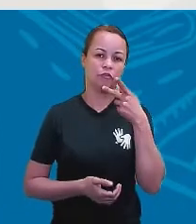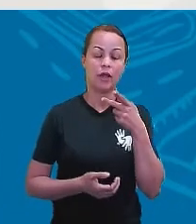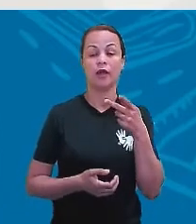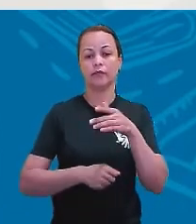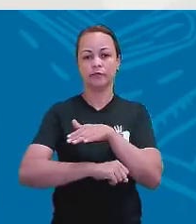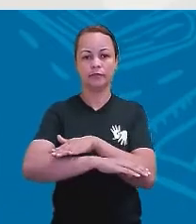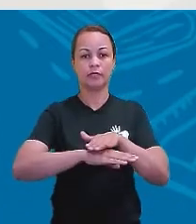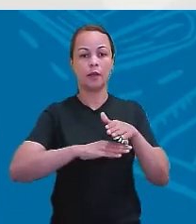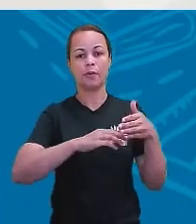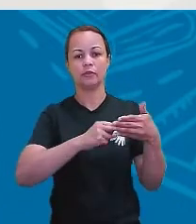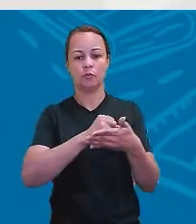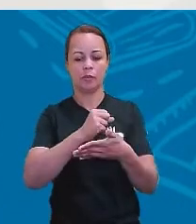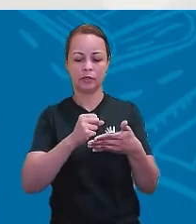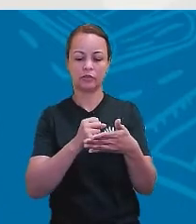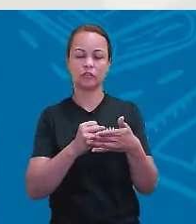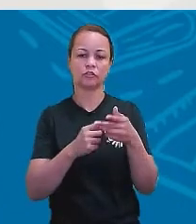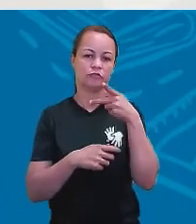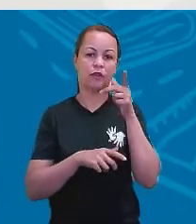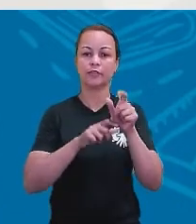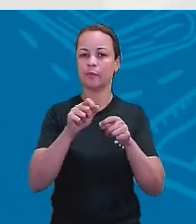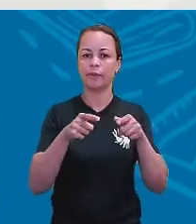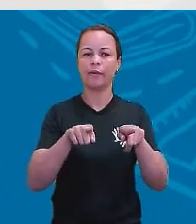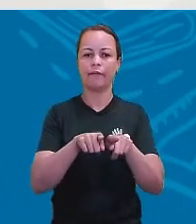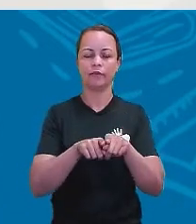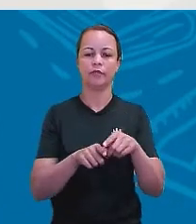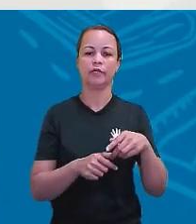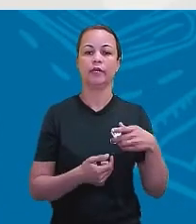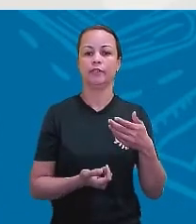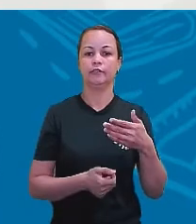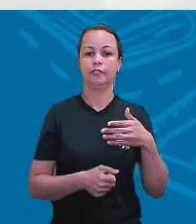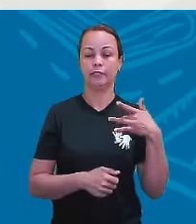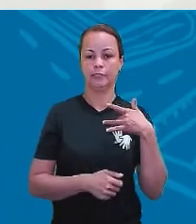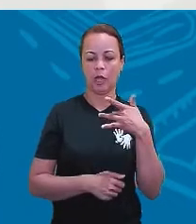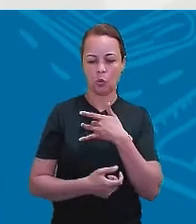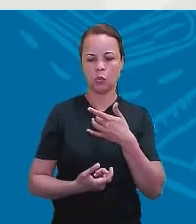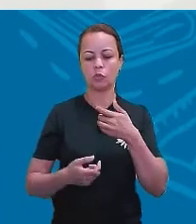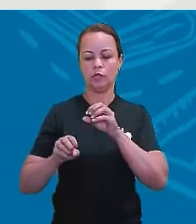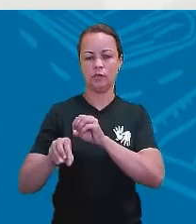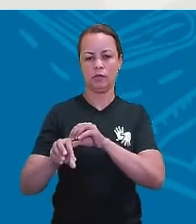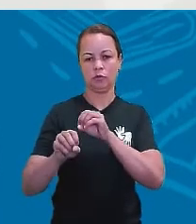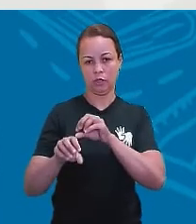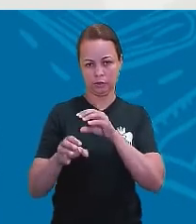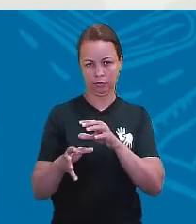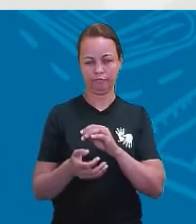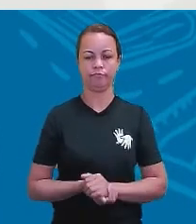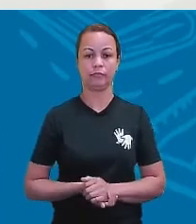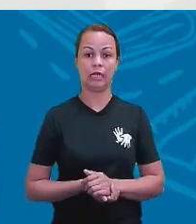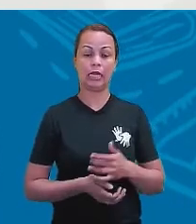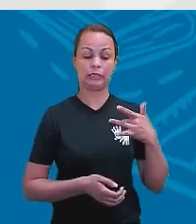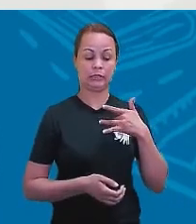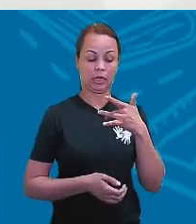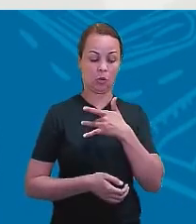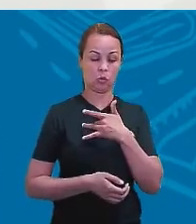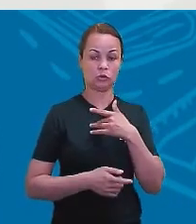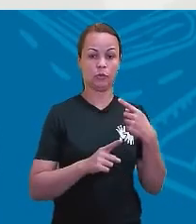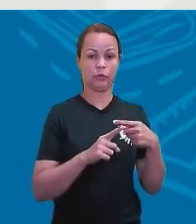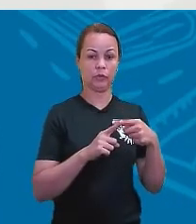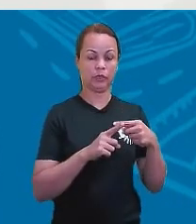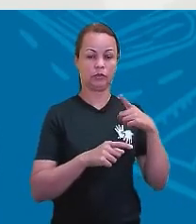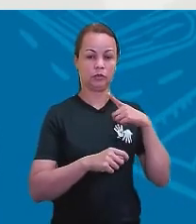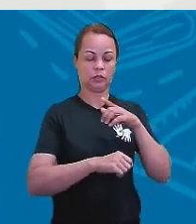básico, inevitavelmente a gente está falando de saúde e a gente está falando de educação, né? Saúde, porque a partir do momento que eu tenho saneamento